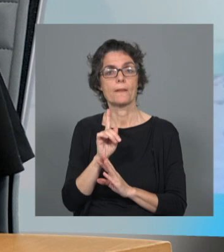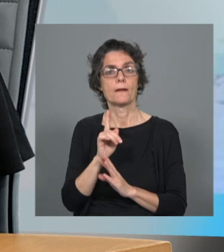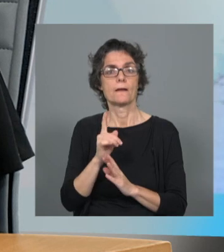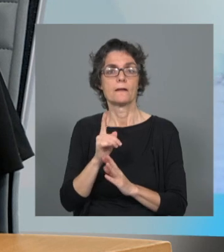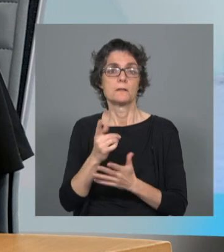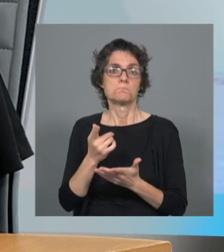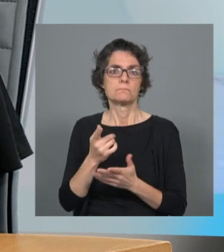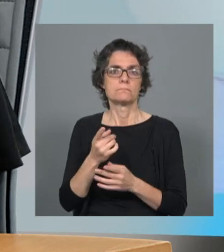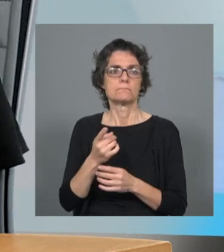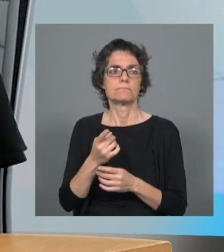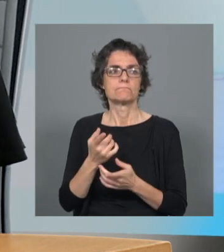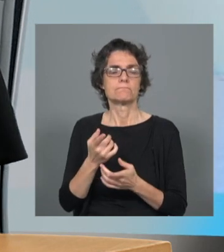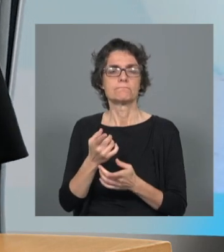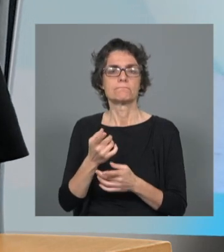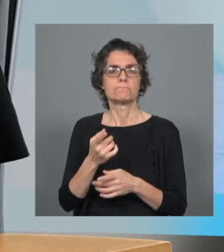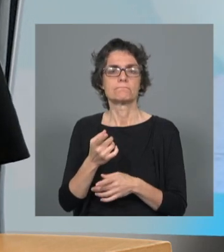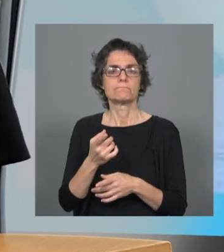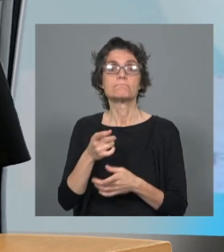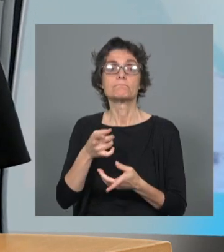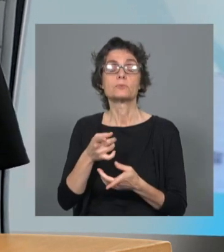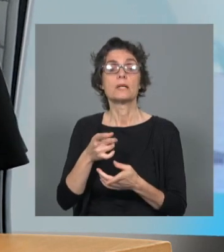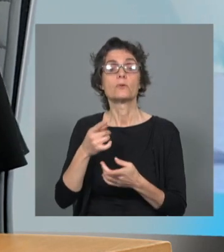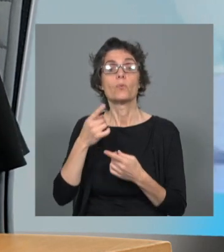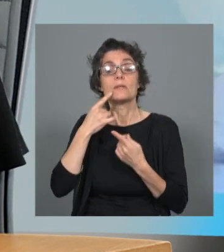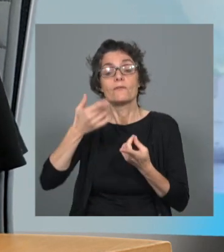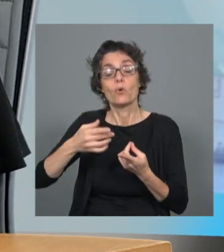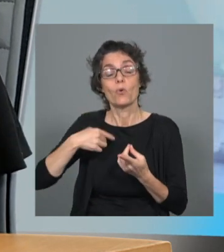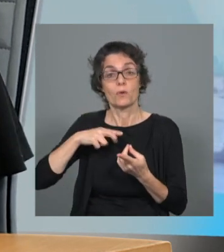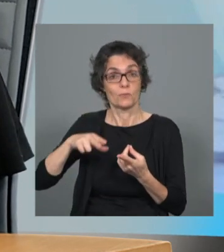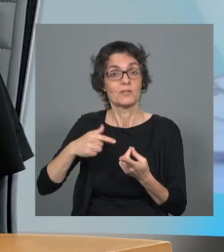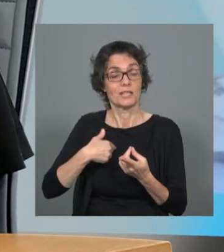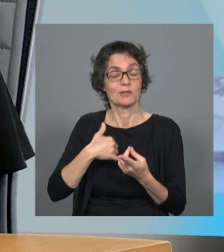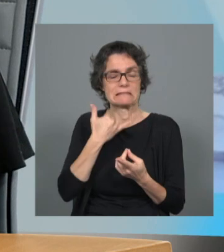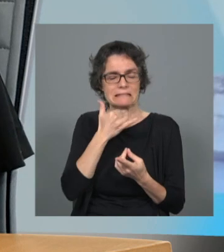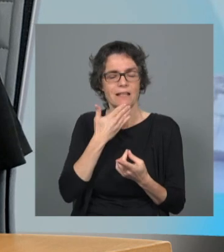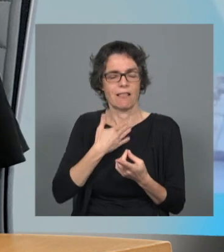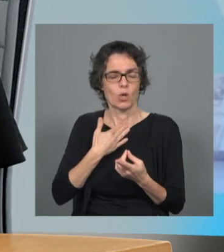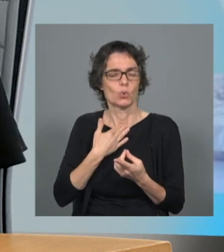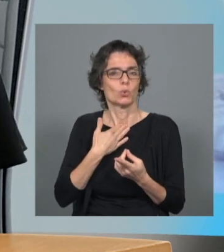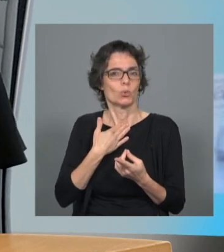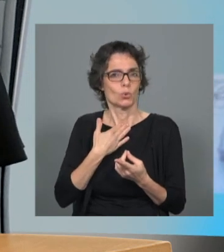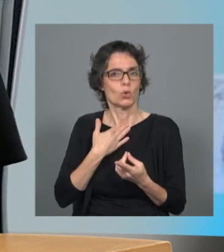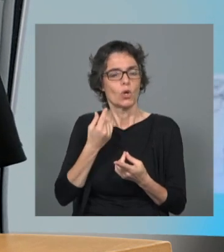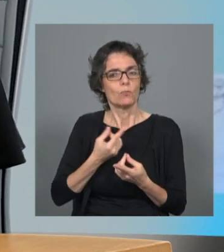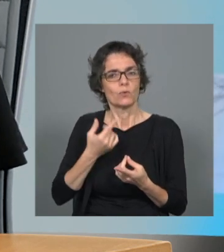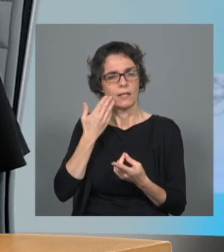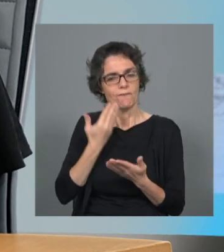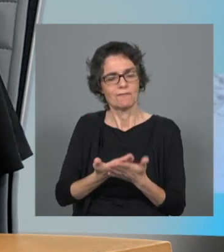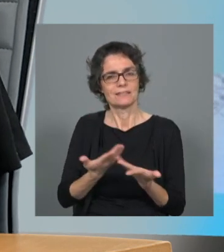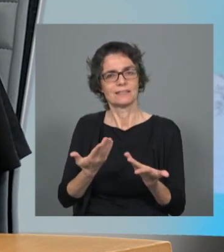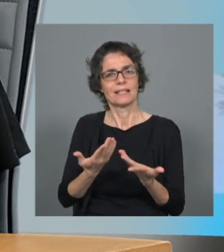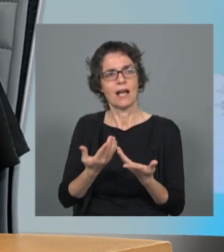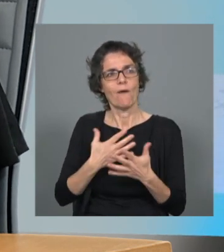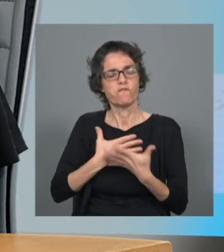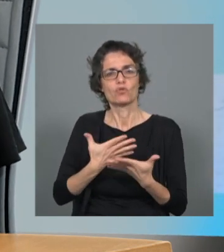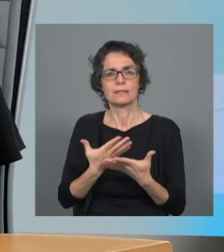Portanto, esta iniciativa em Portugal, eu fico muito feliz que haja um trabalho ecumênico também